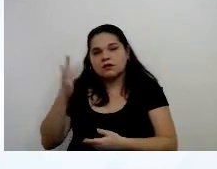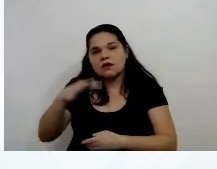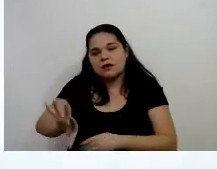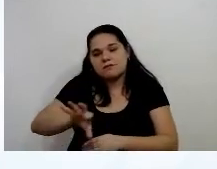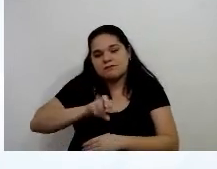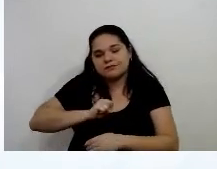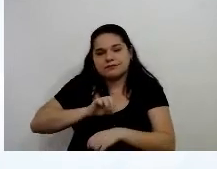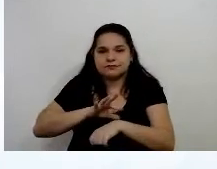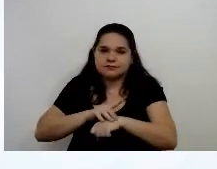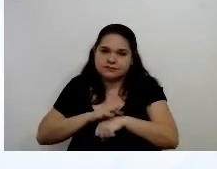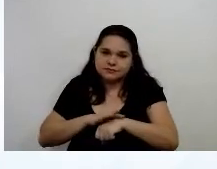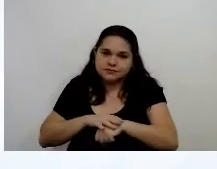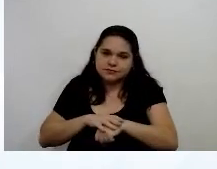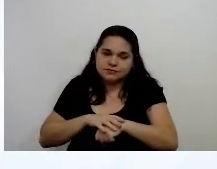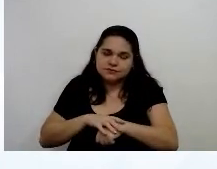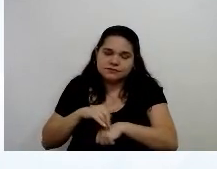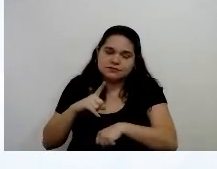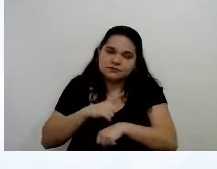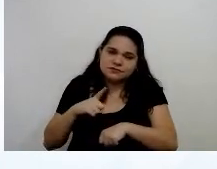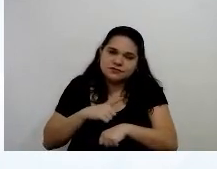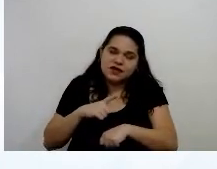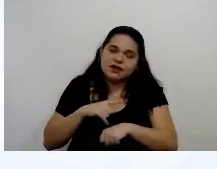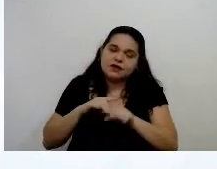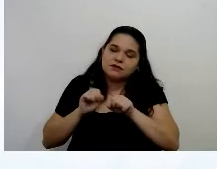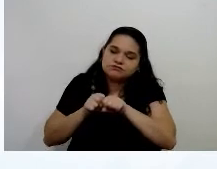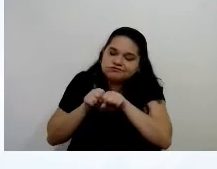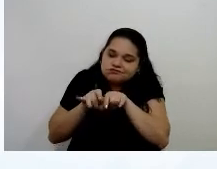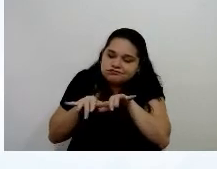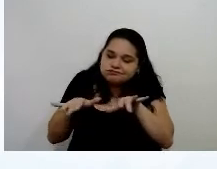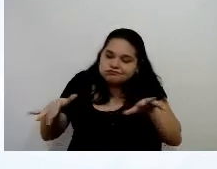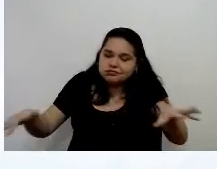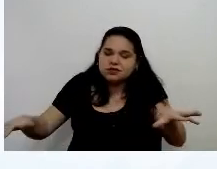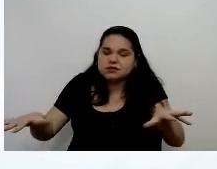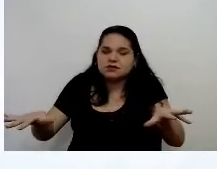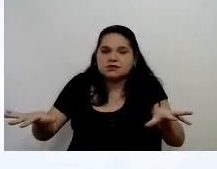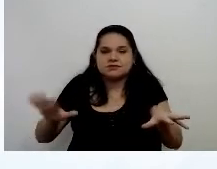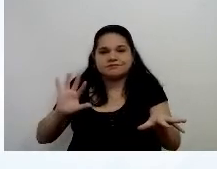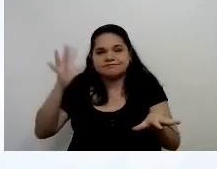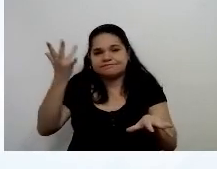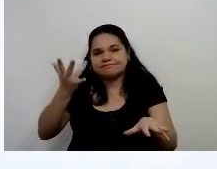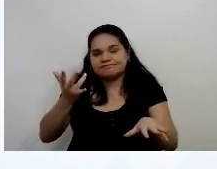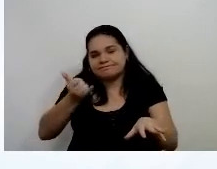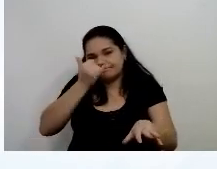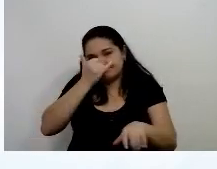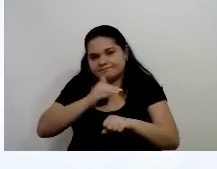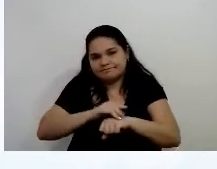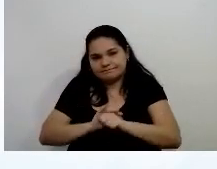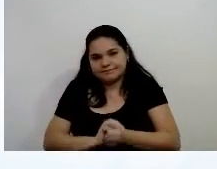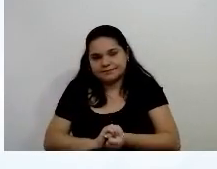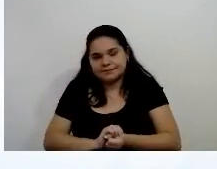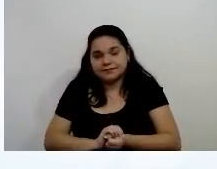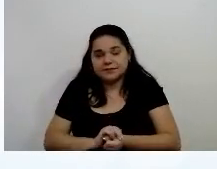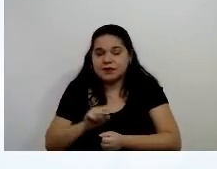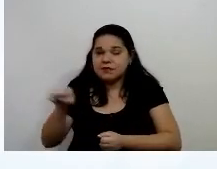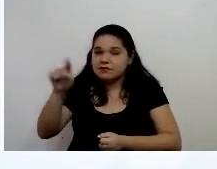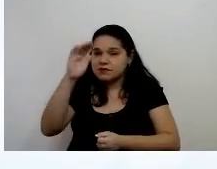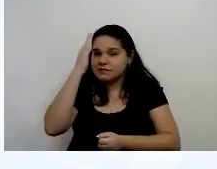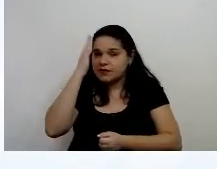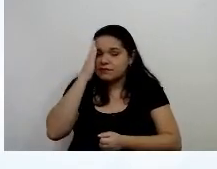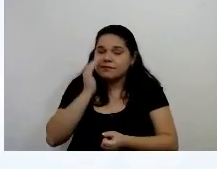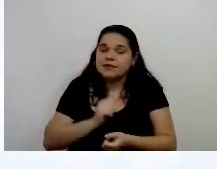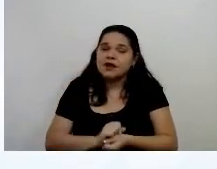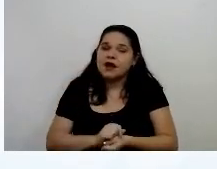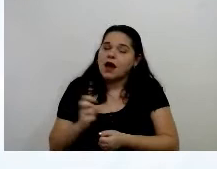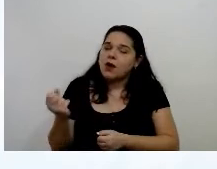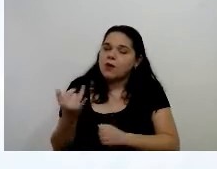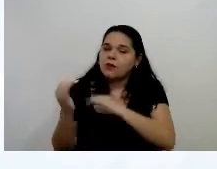infectando, né? Acaba tendo a transmissão entre os colegas e os companheiros. Para vocês terem uma ideia, em algumas empresas que